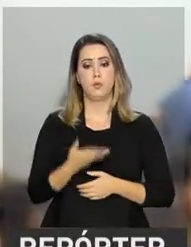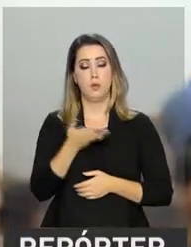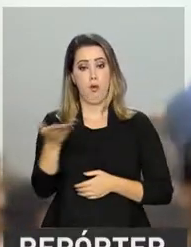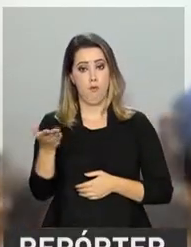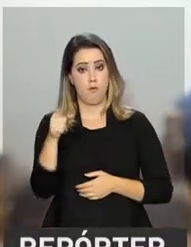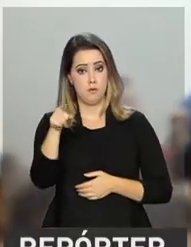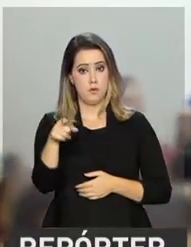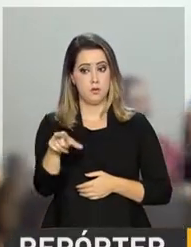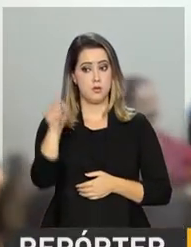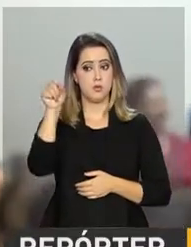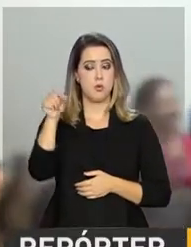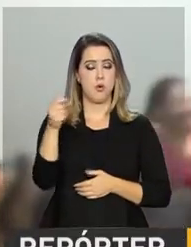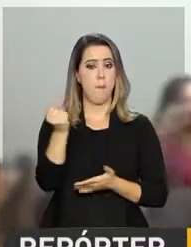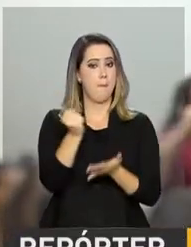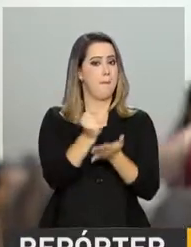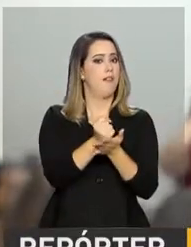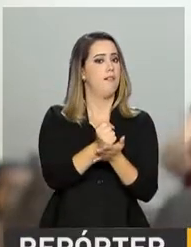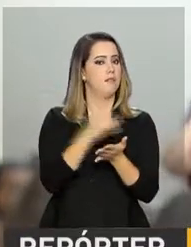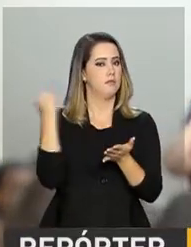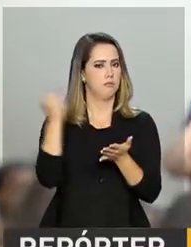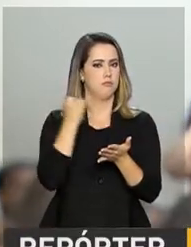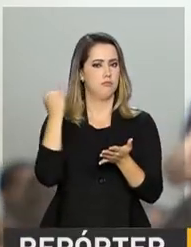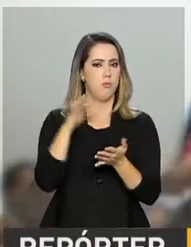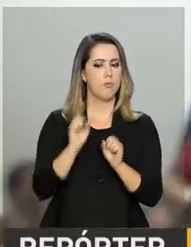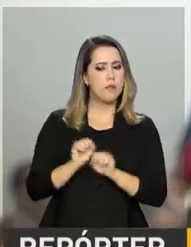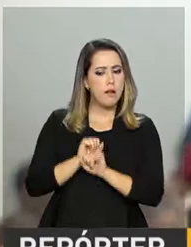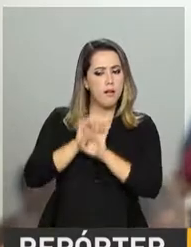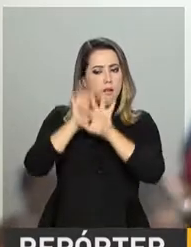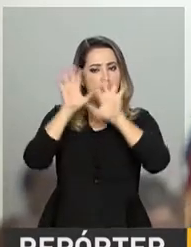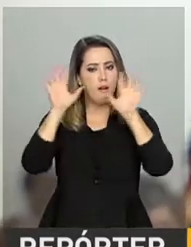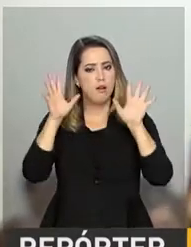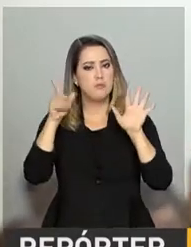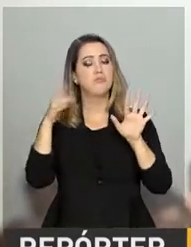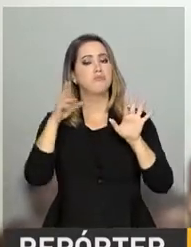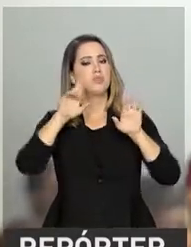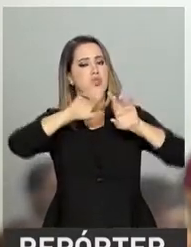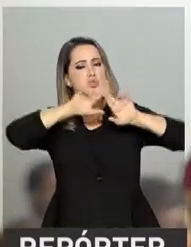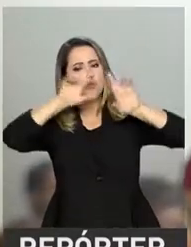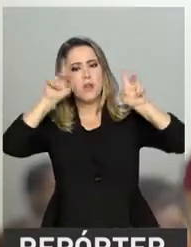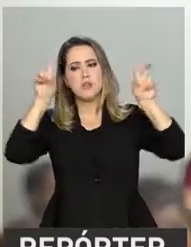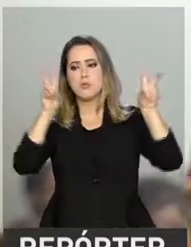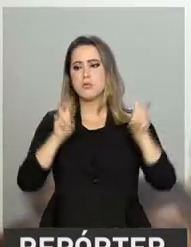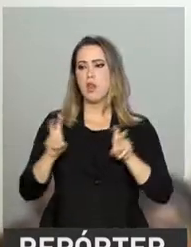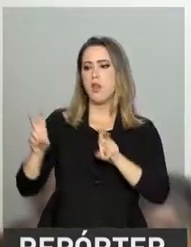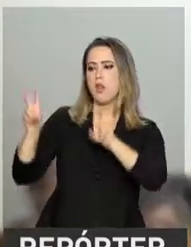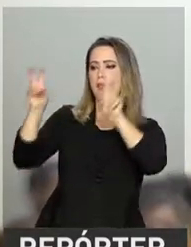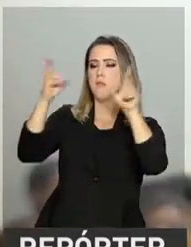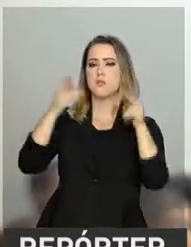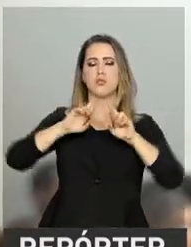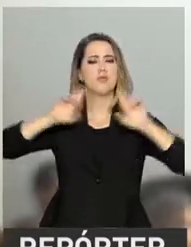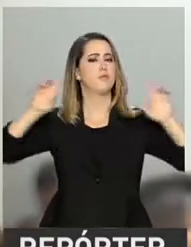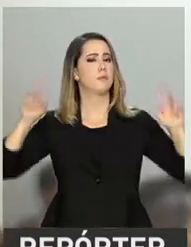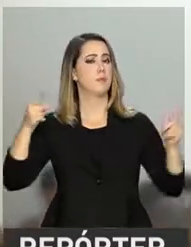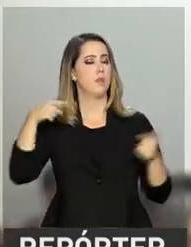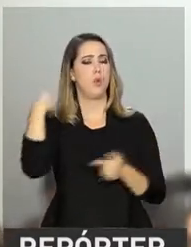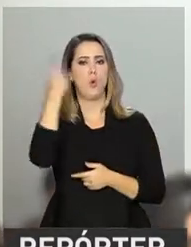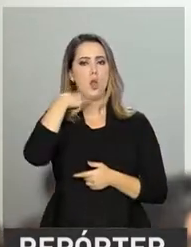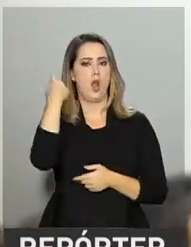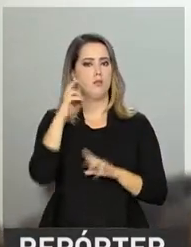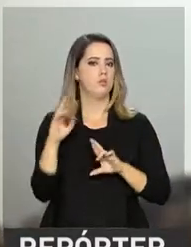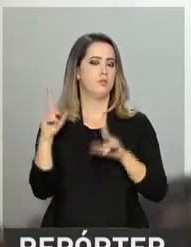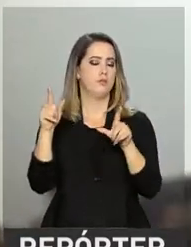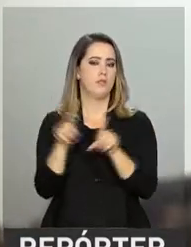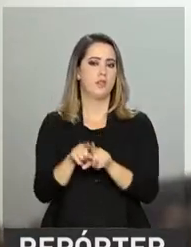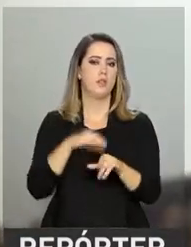estabelece marcos regulatórios claro uma série de matérias como o trabalho intermitente tele trabalho